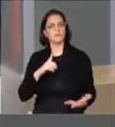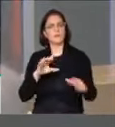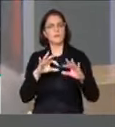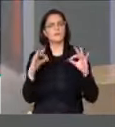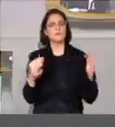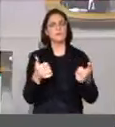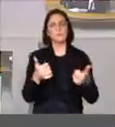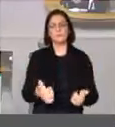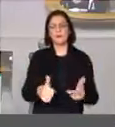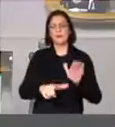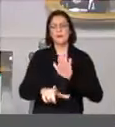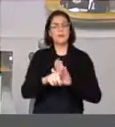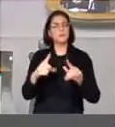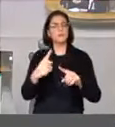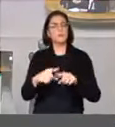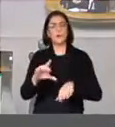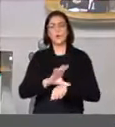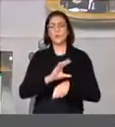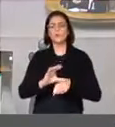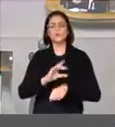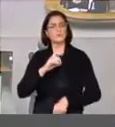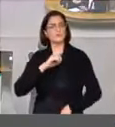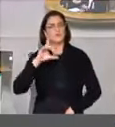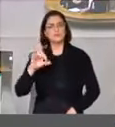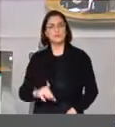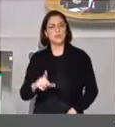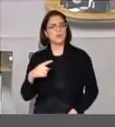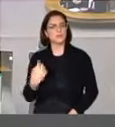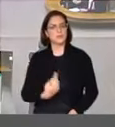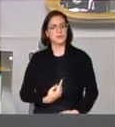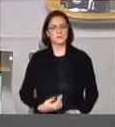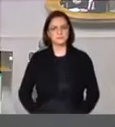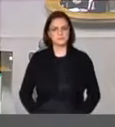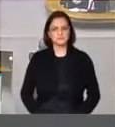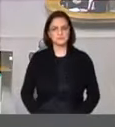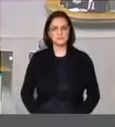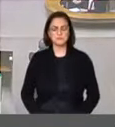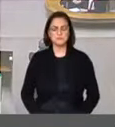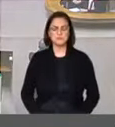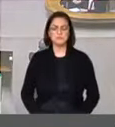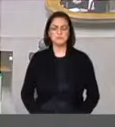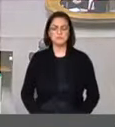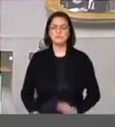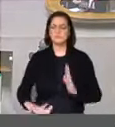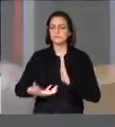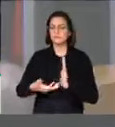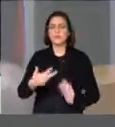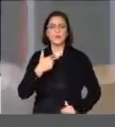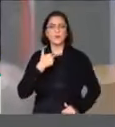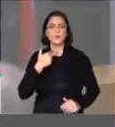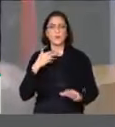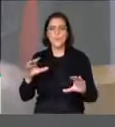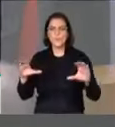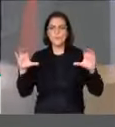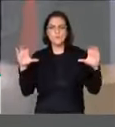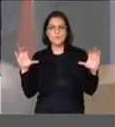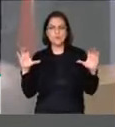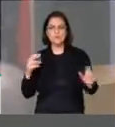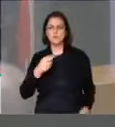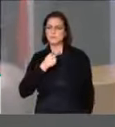Porque a Constituição garante isso. E esta casa aqui não poderia mais se omitir, como fez o